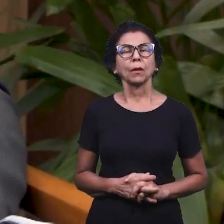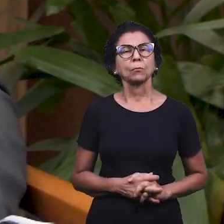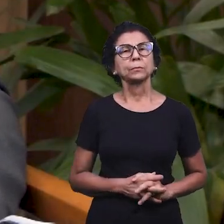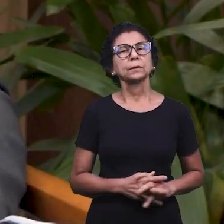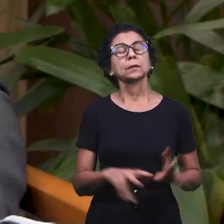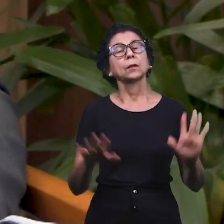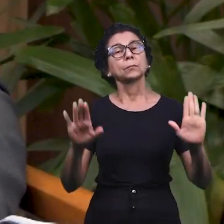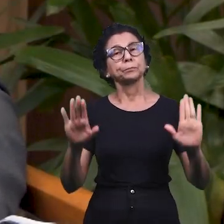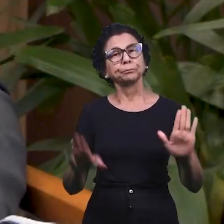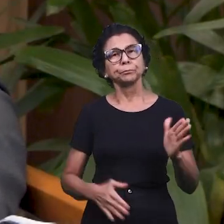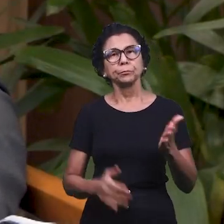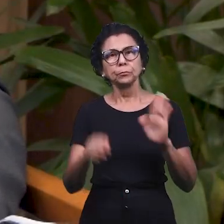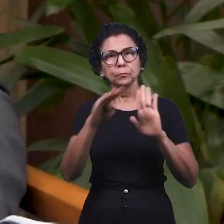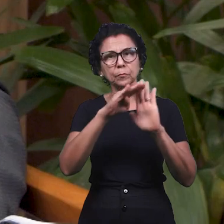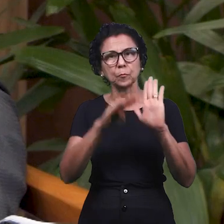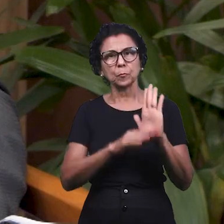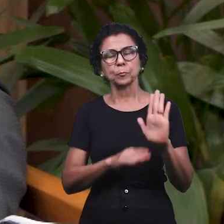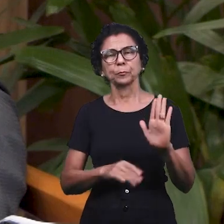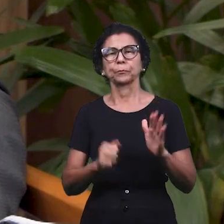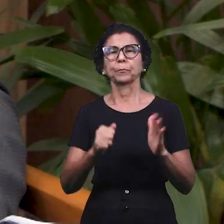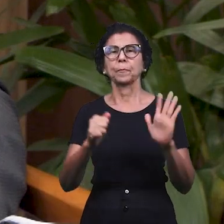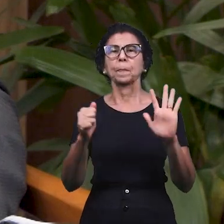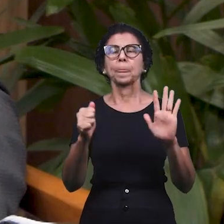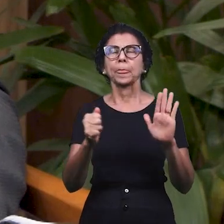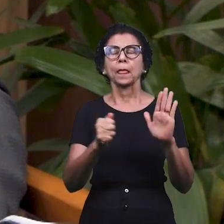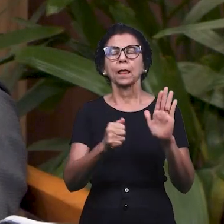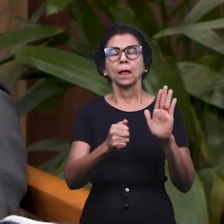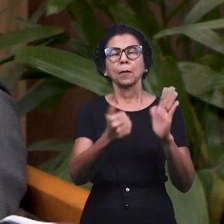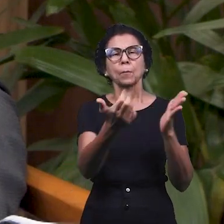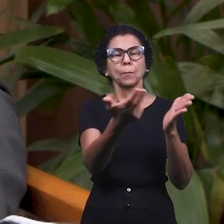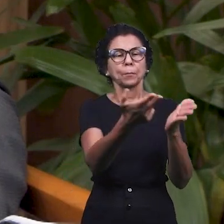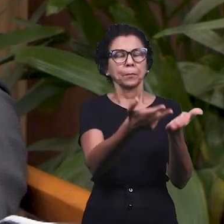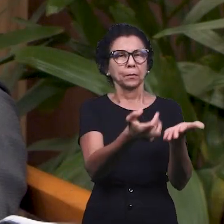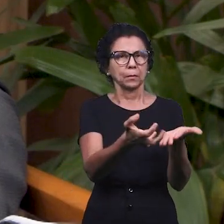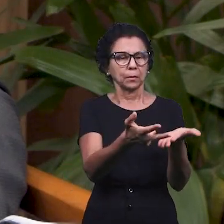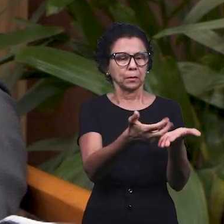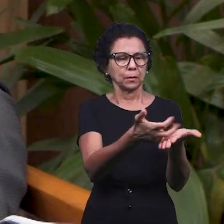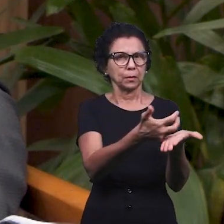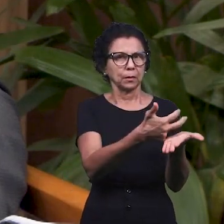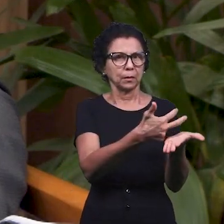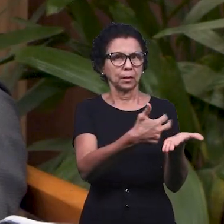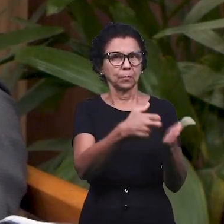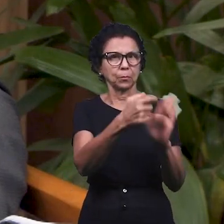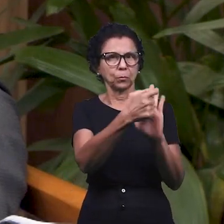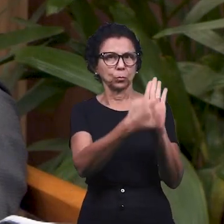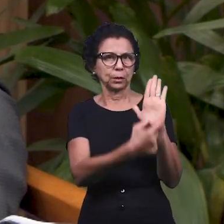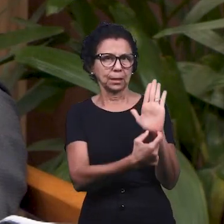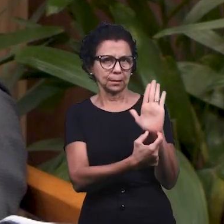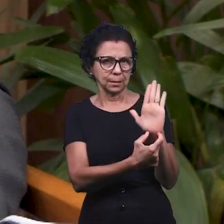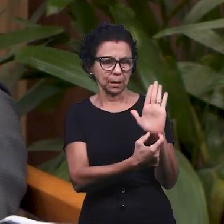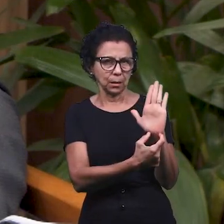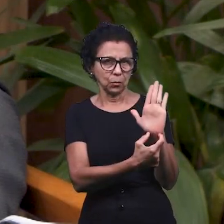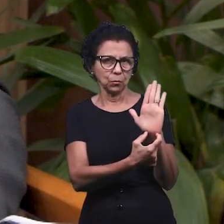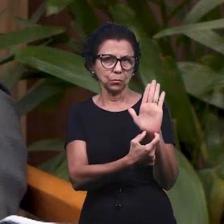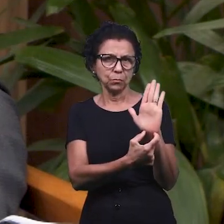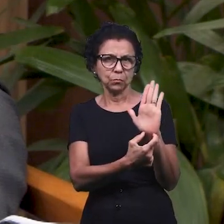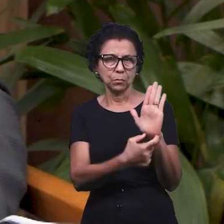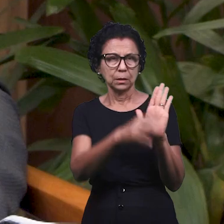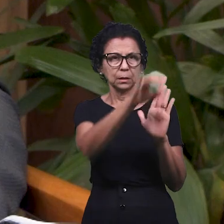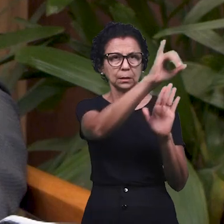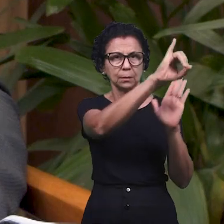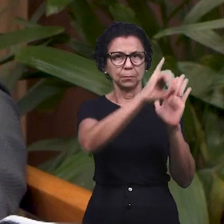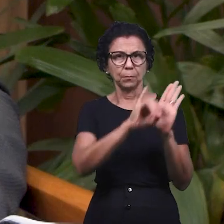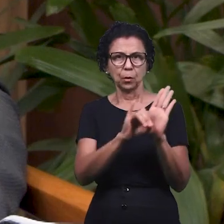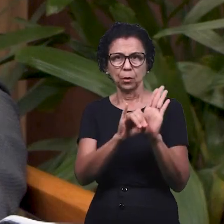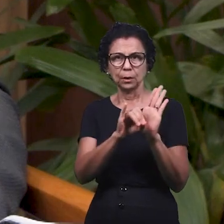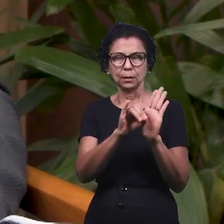a tributação para a entrada no país, como também aquele produto ser, por exemplo, averiguado